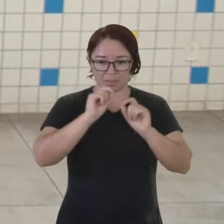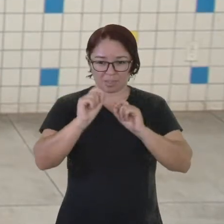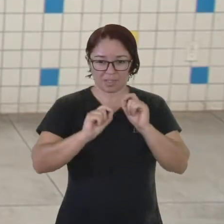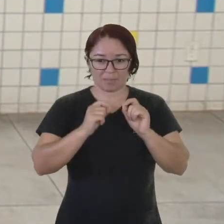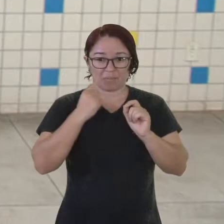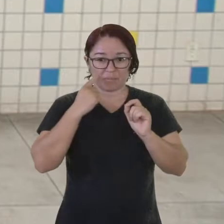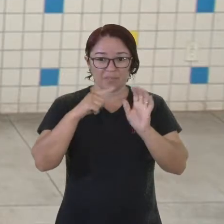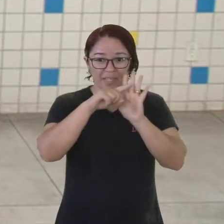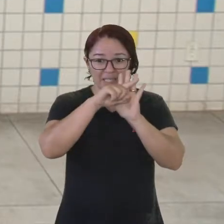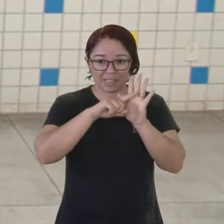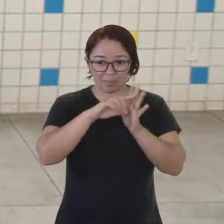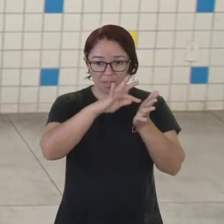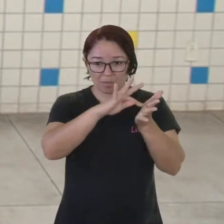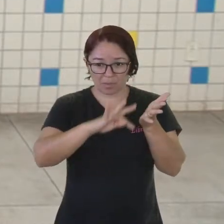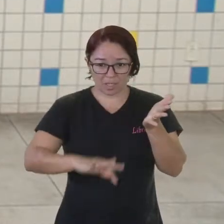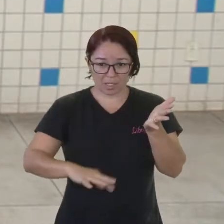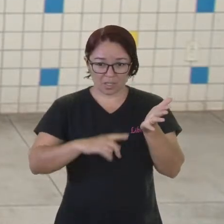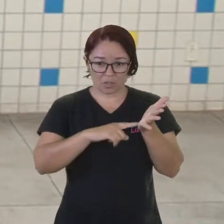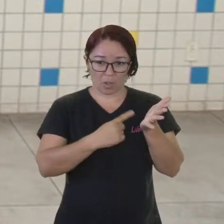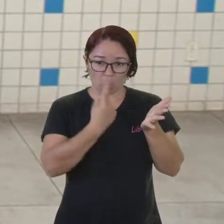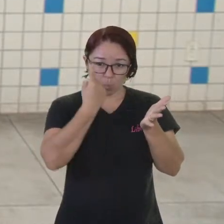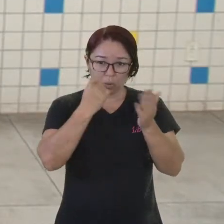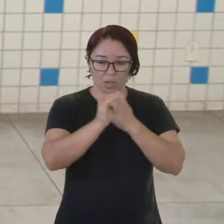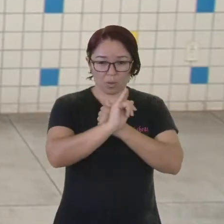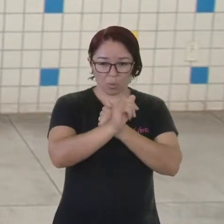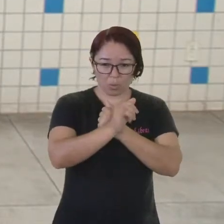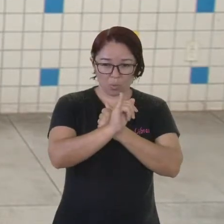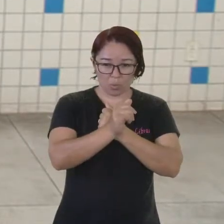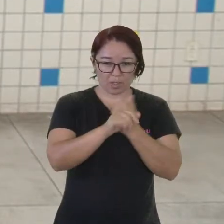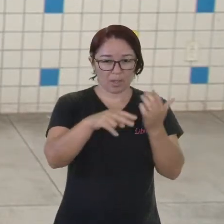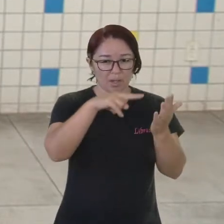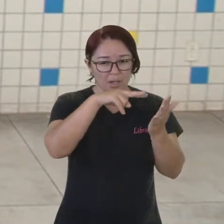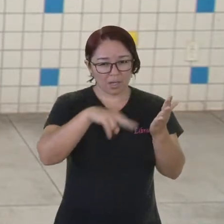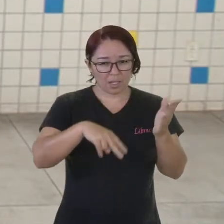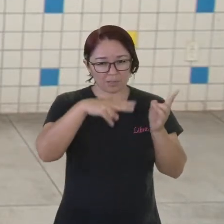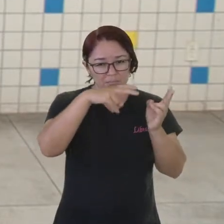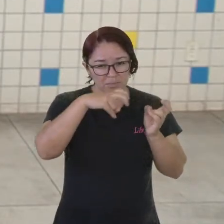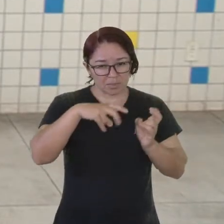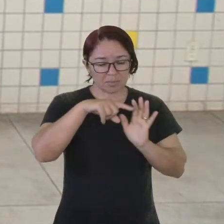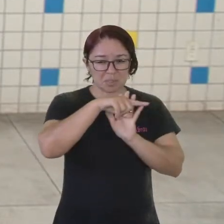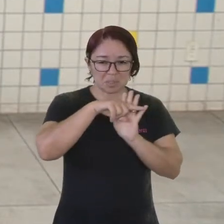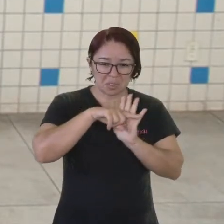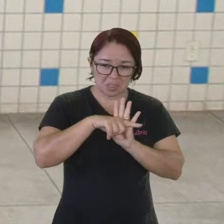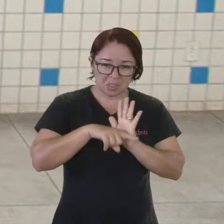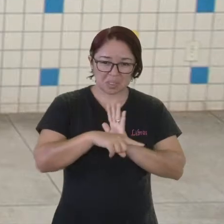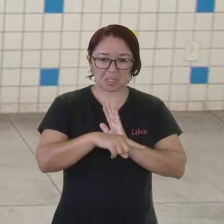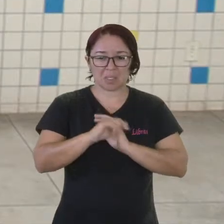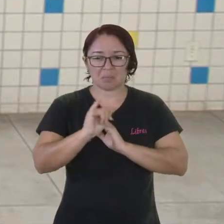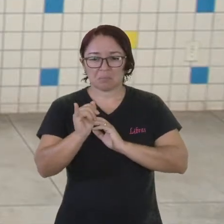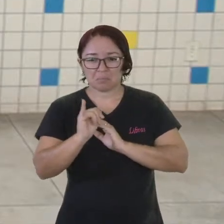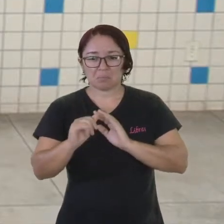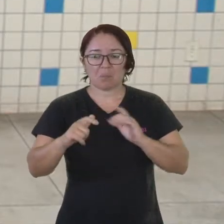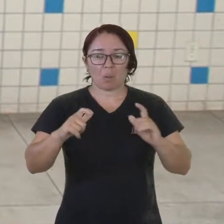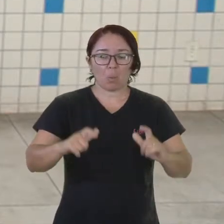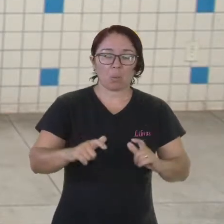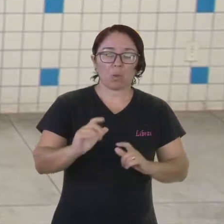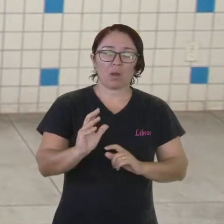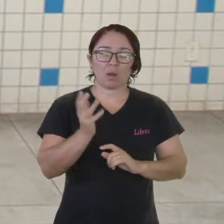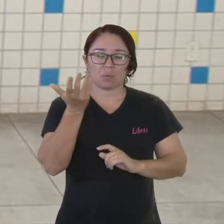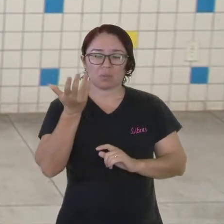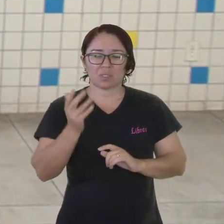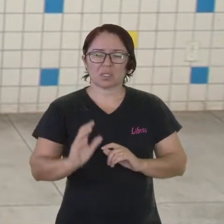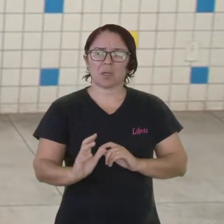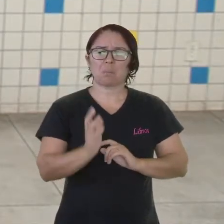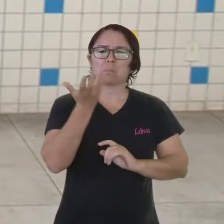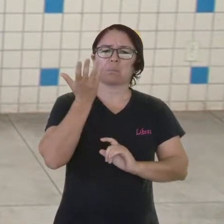vamos conhecer e analisar essa crônica quanto aos elementos da narrativa, onde acontece, o que foi narrado,